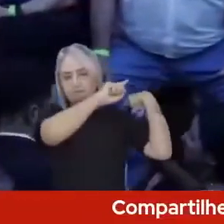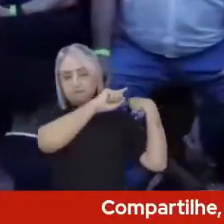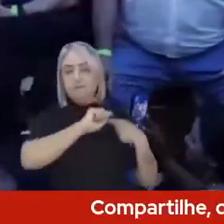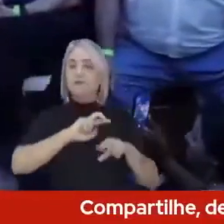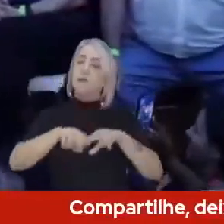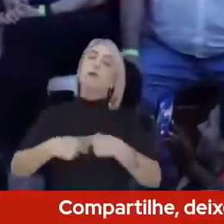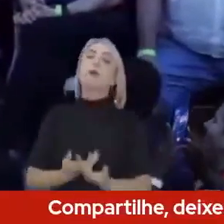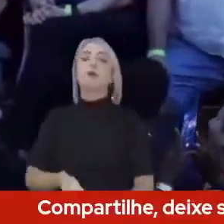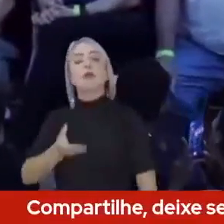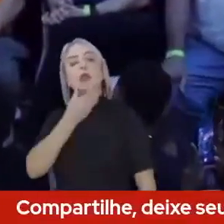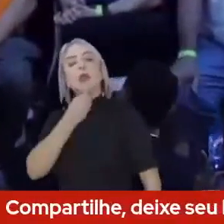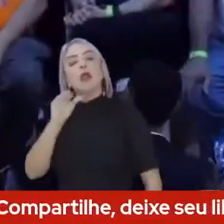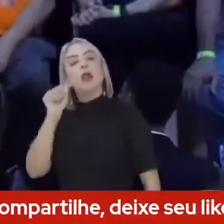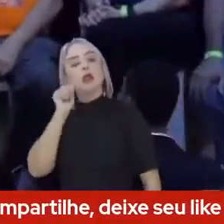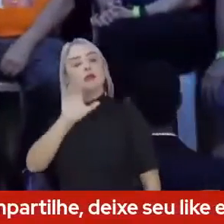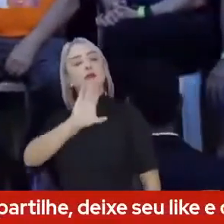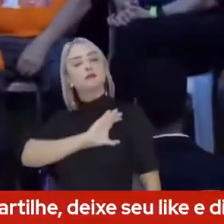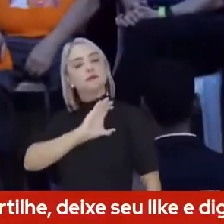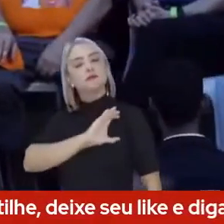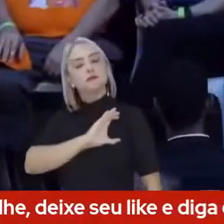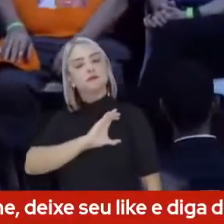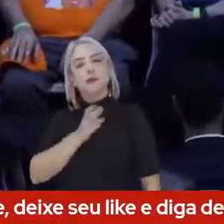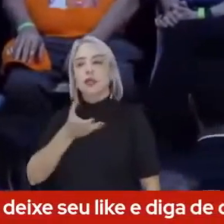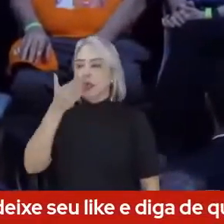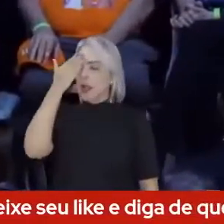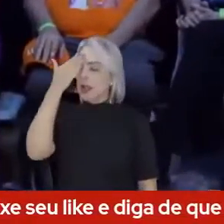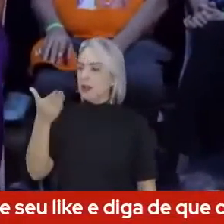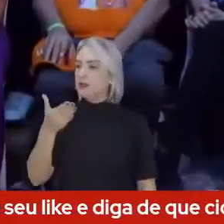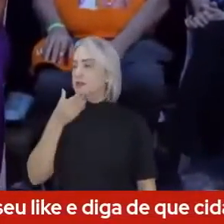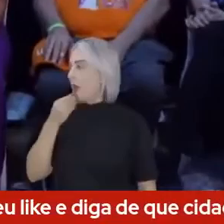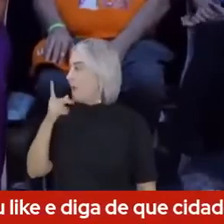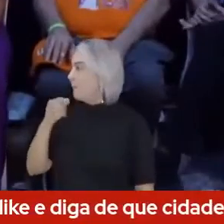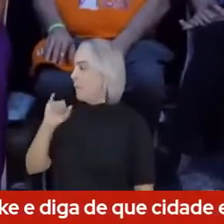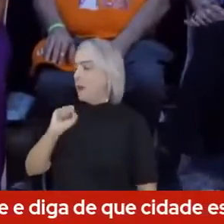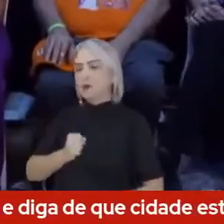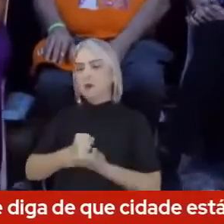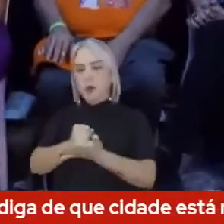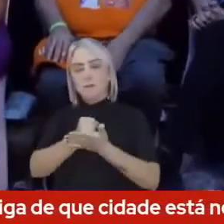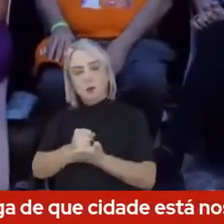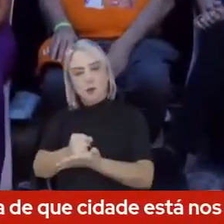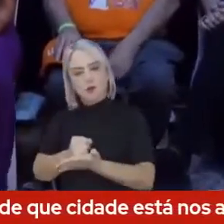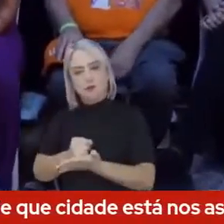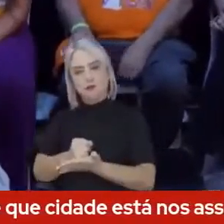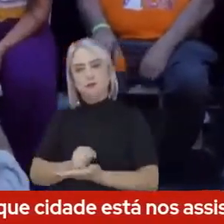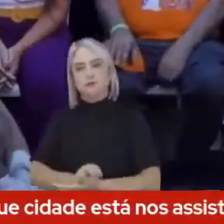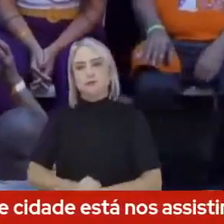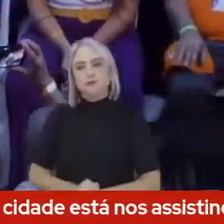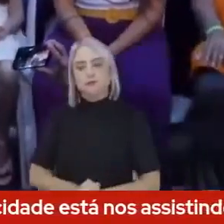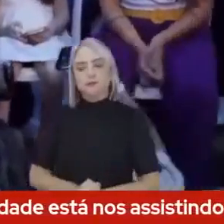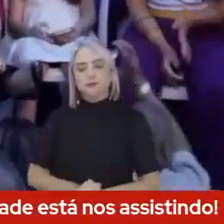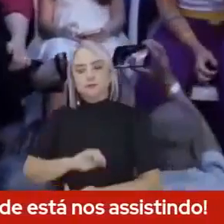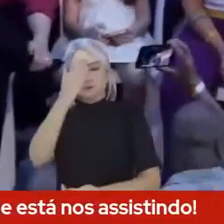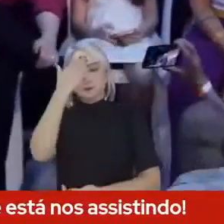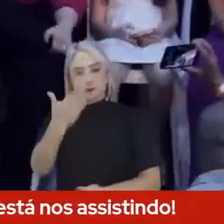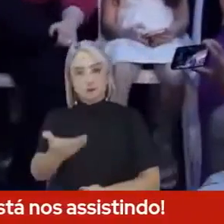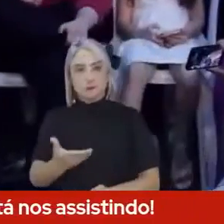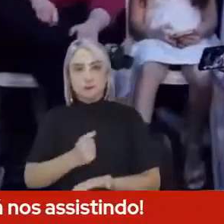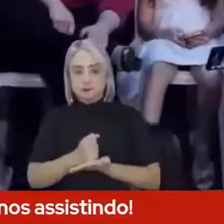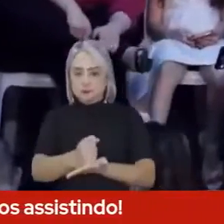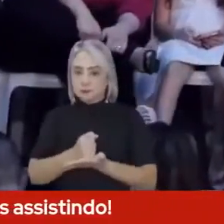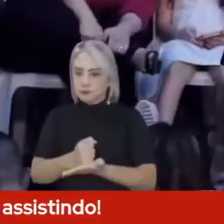e companheiras, eu quero agradecer, Paulinho, o apoio. Quero agradecer o apoio, mas quero dizer uma coisa para